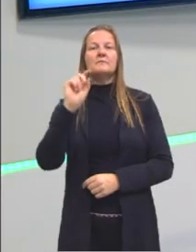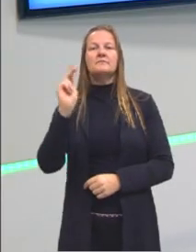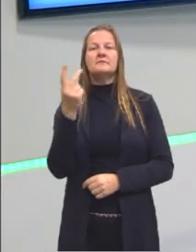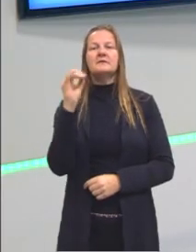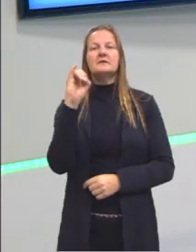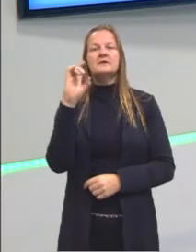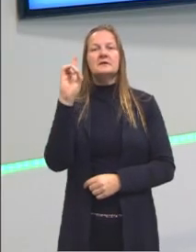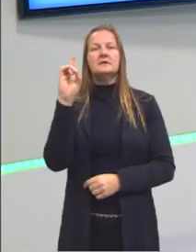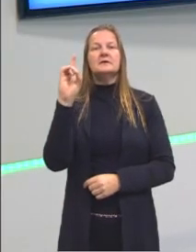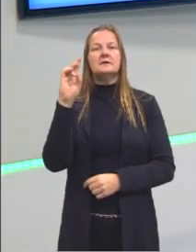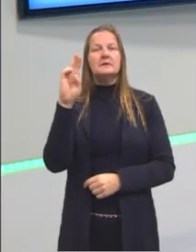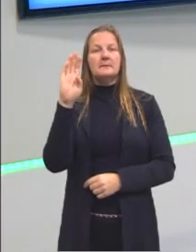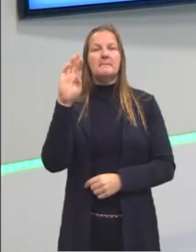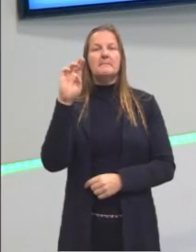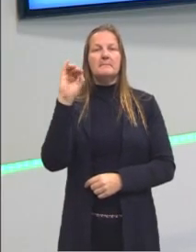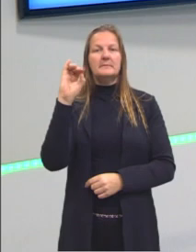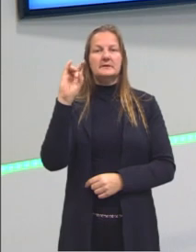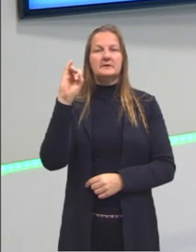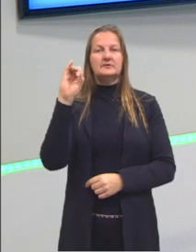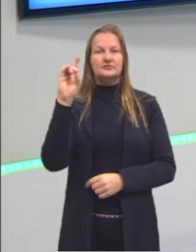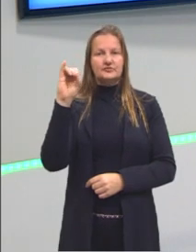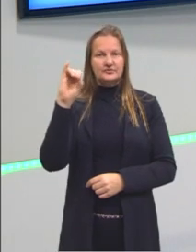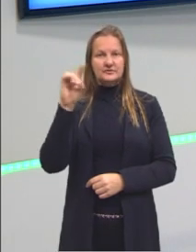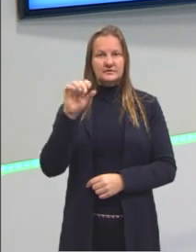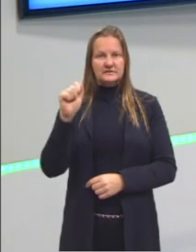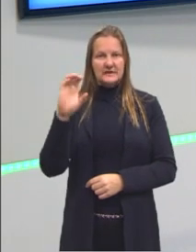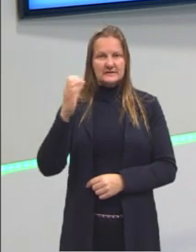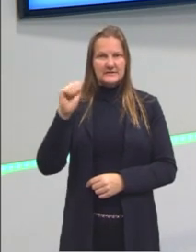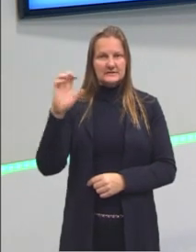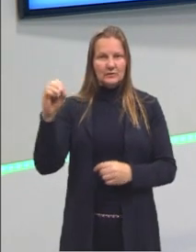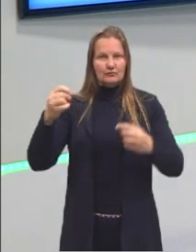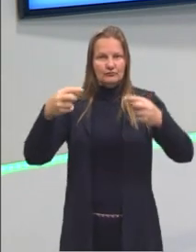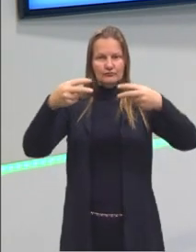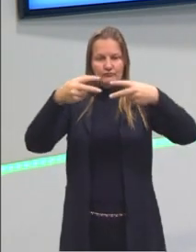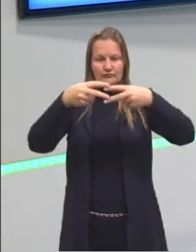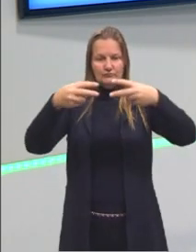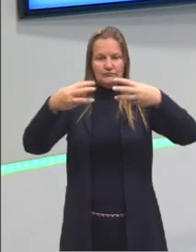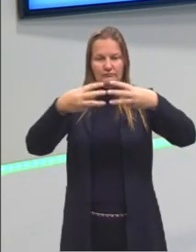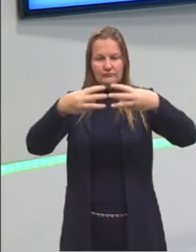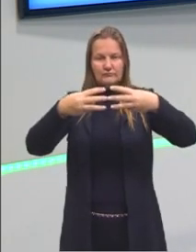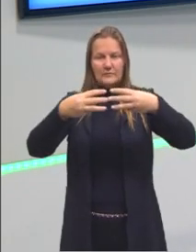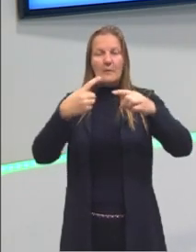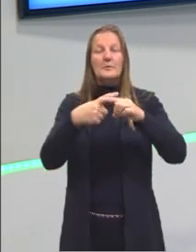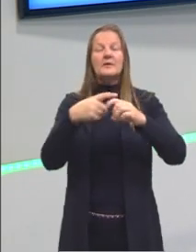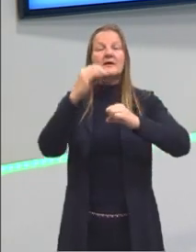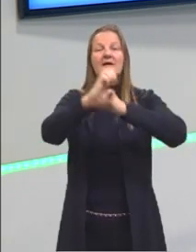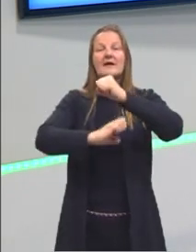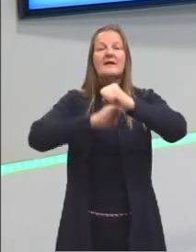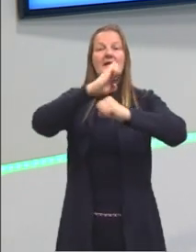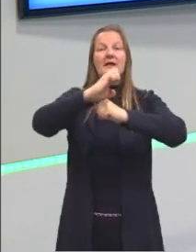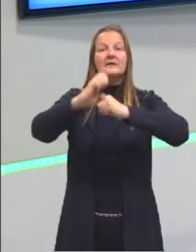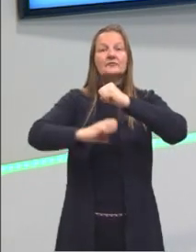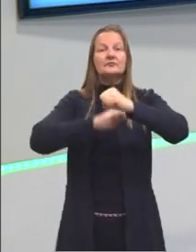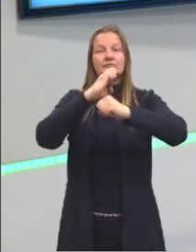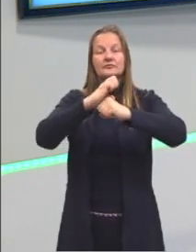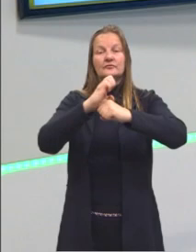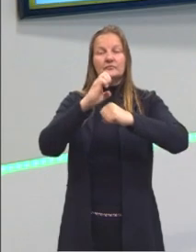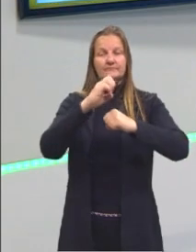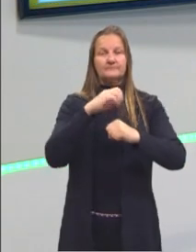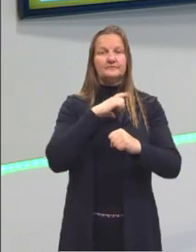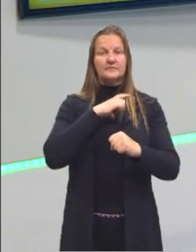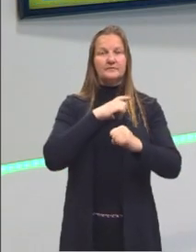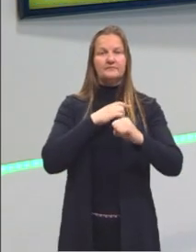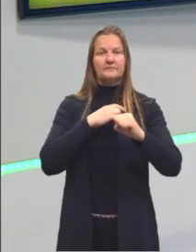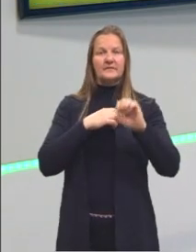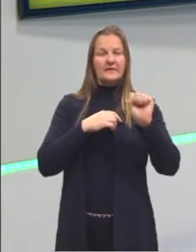do carbono o que que é esse fenômeno é a transferência de elétrons entre os orbitais e a gente tem